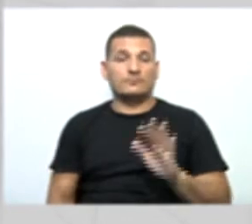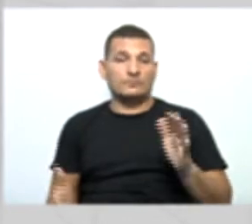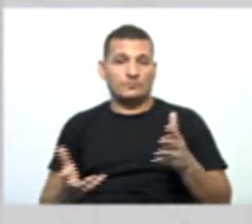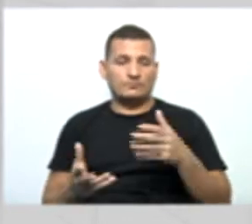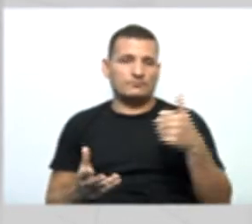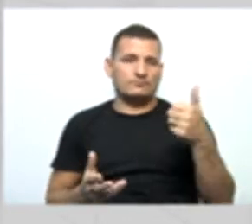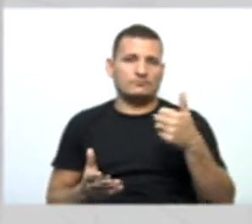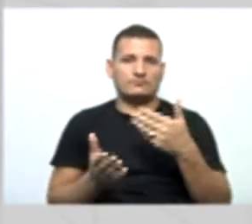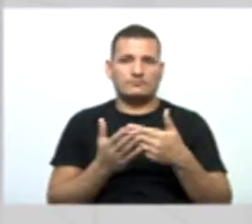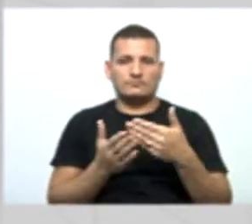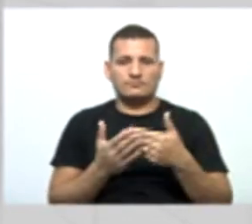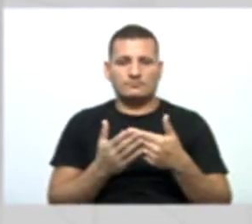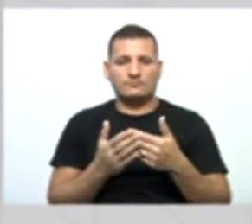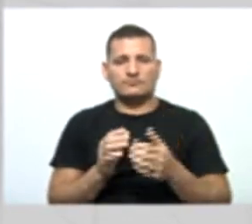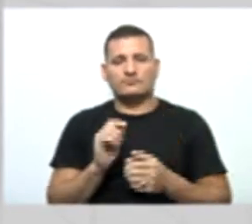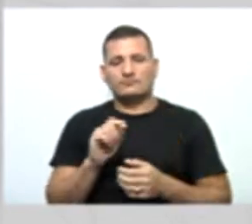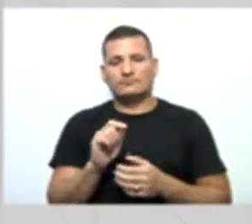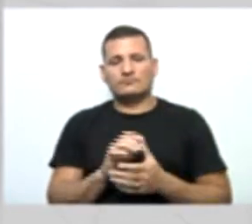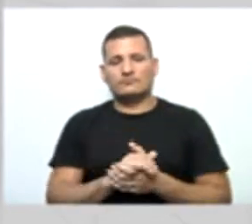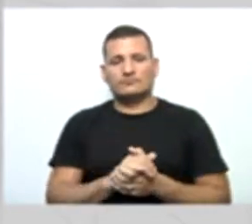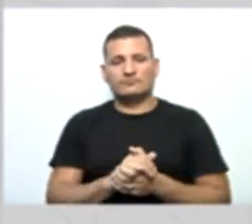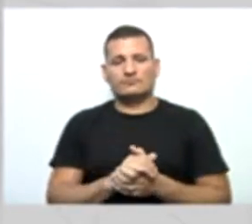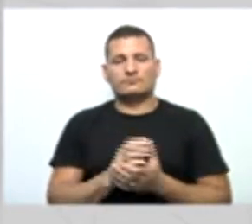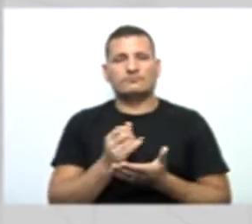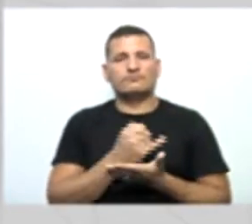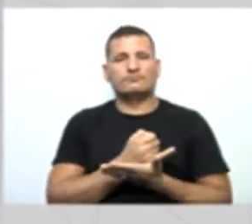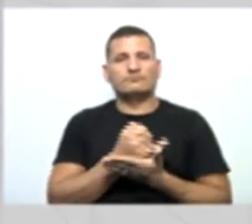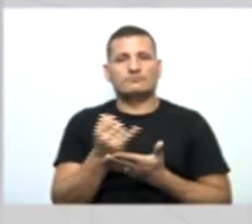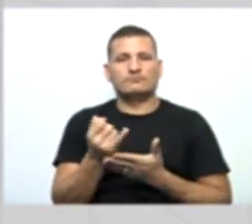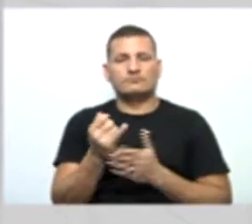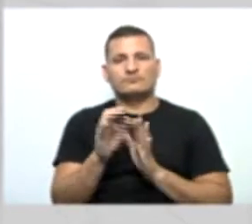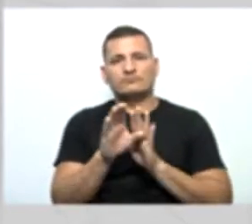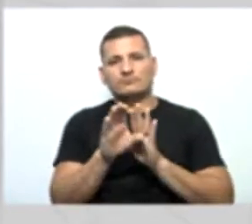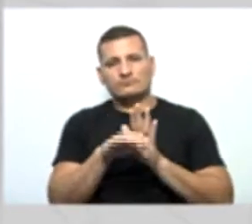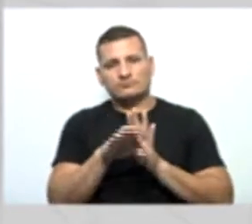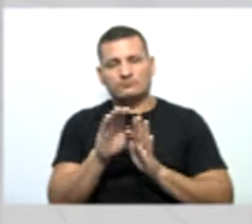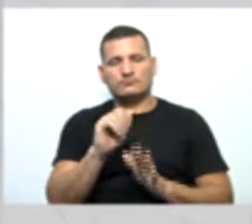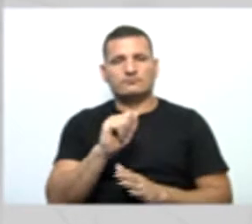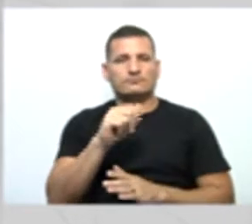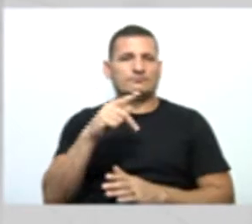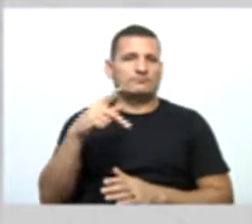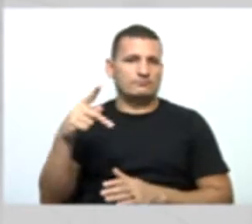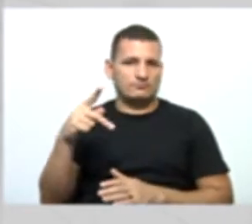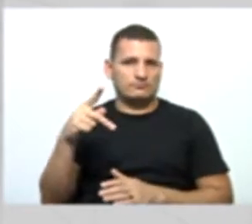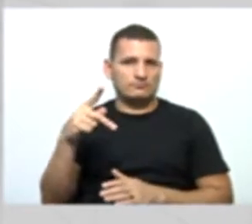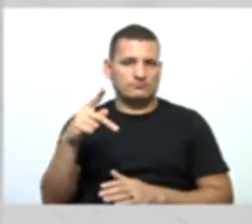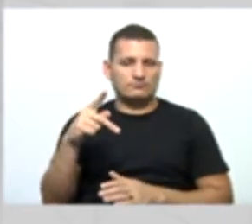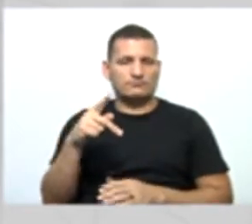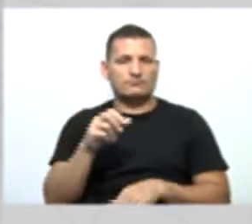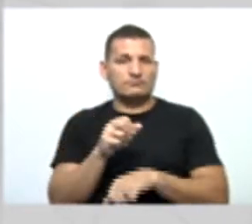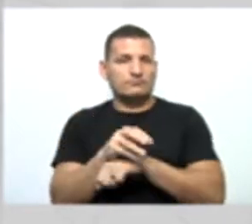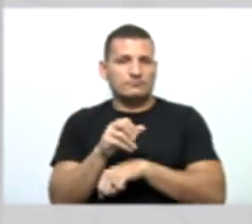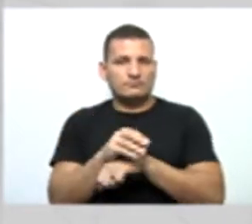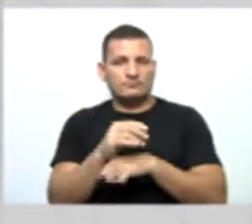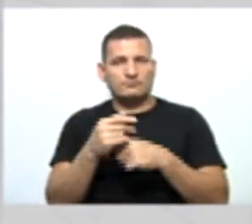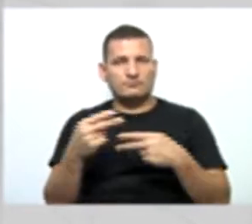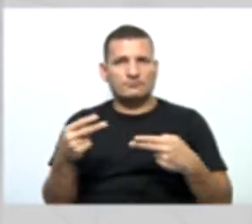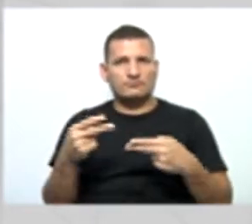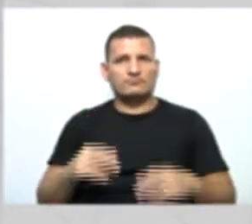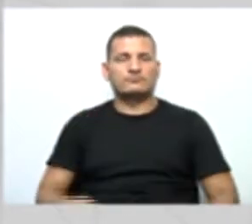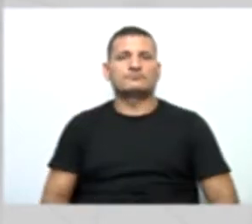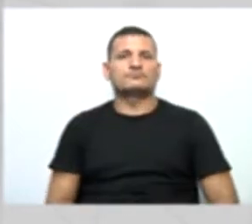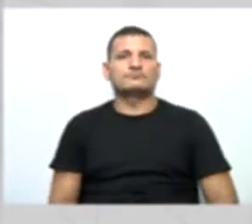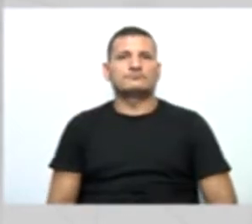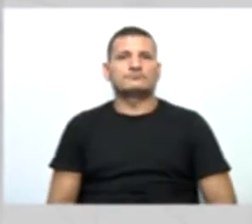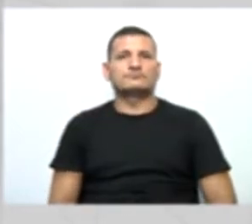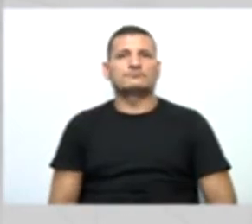aula, nós iremos trabalhar o conteúdo de introdução de conceitos e aplicações da programação orientada a objetos. Eu